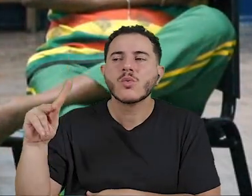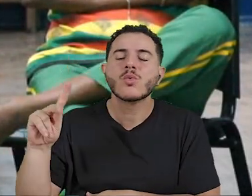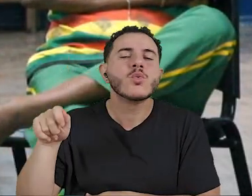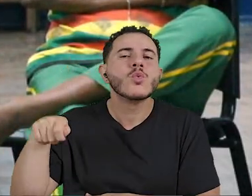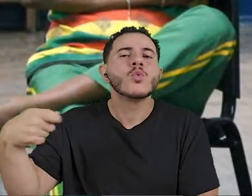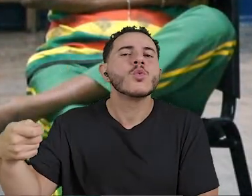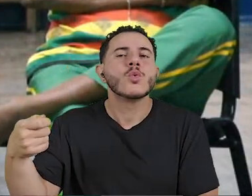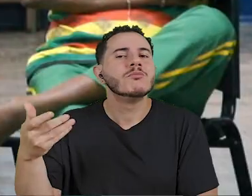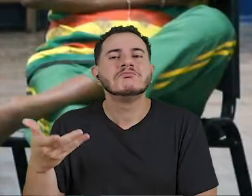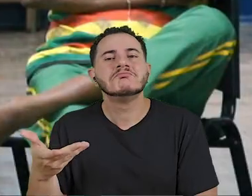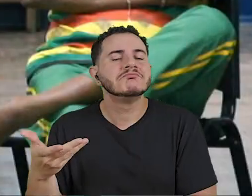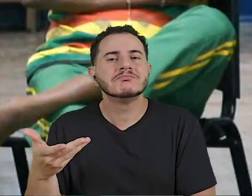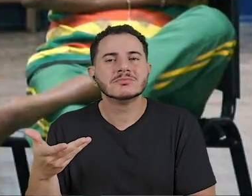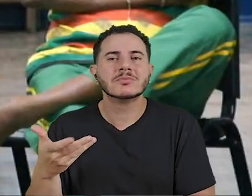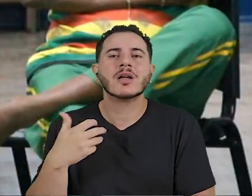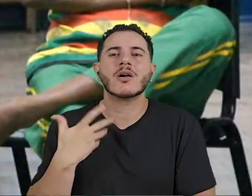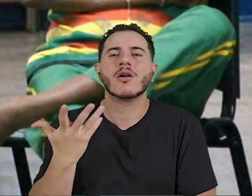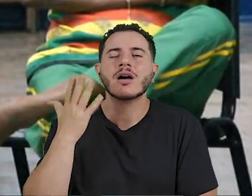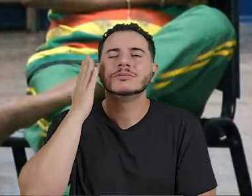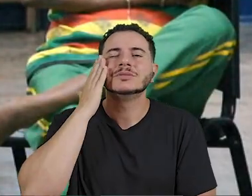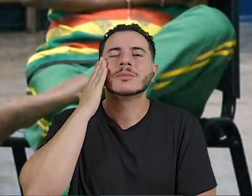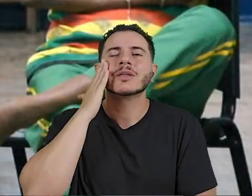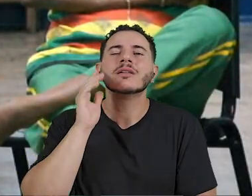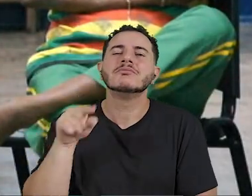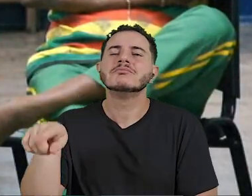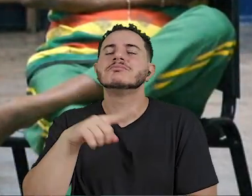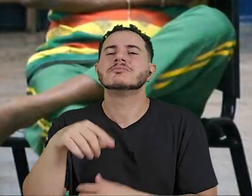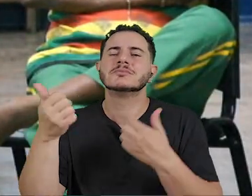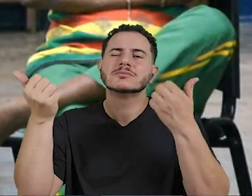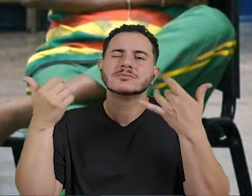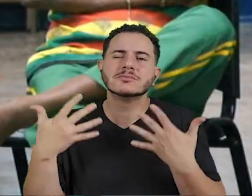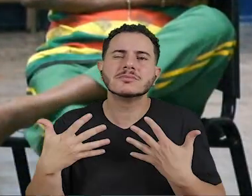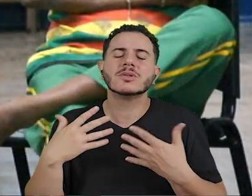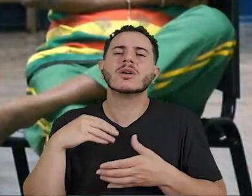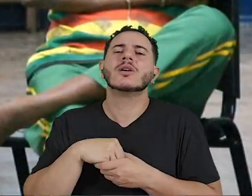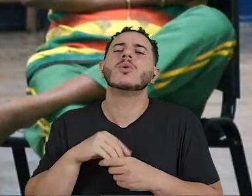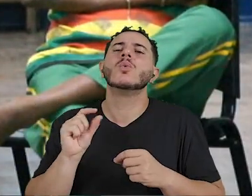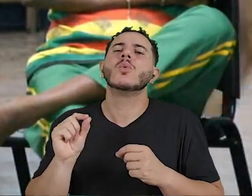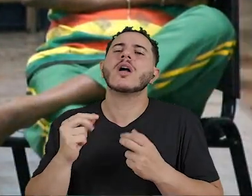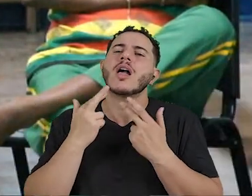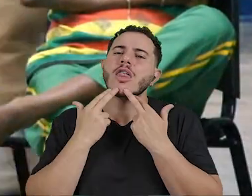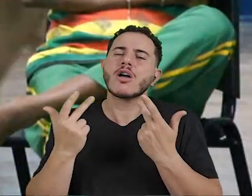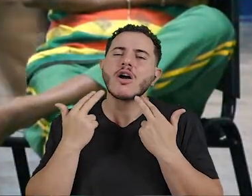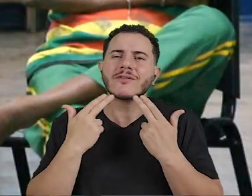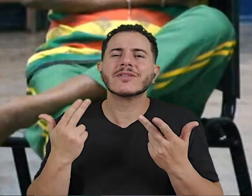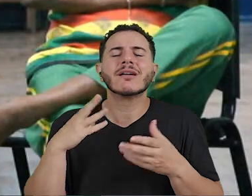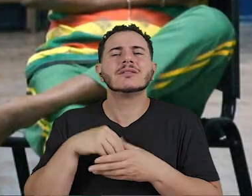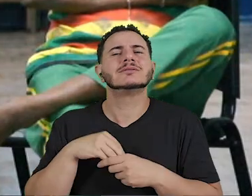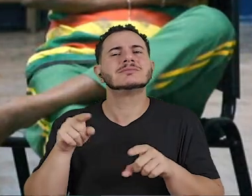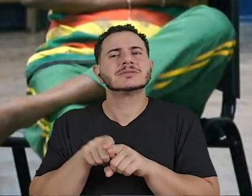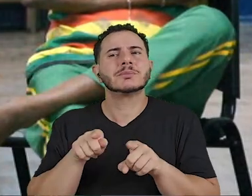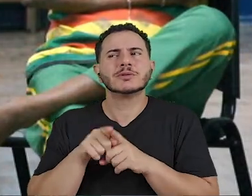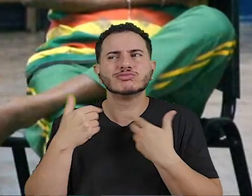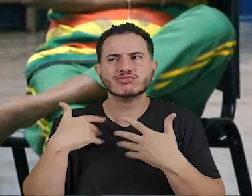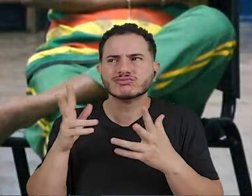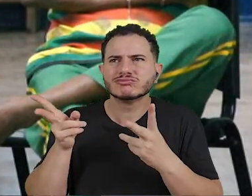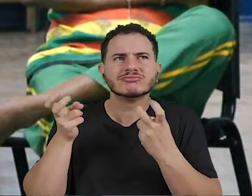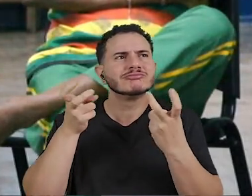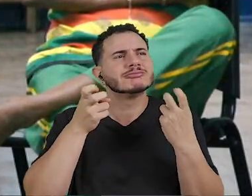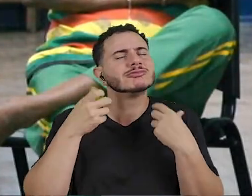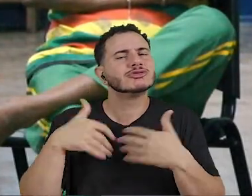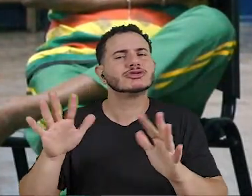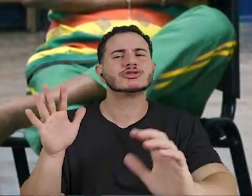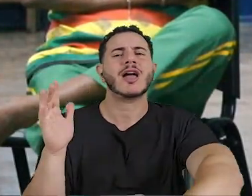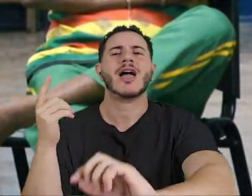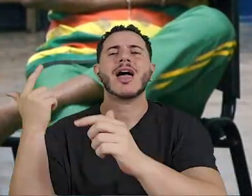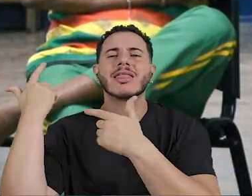pouquinho sobre essa inserção aí essa novidade, e o que agora já virou tradição também, né? O